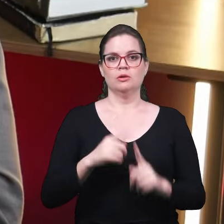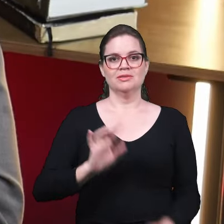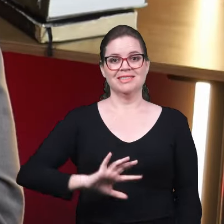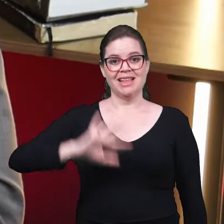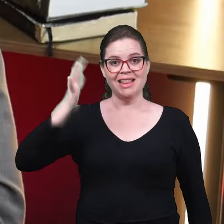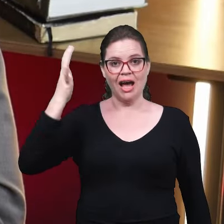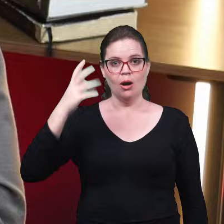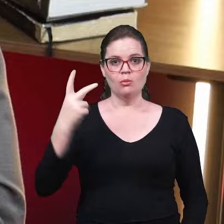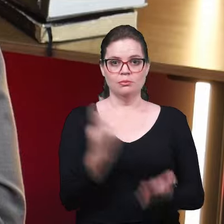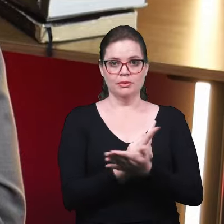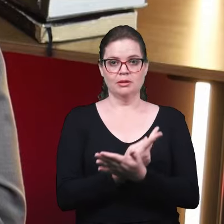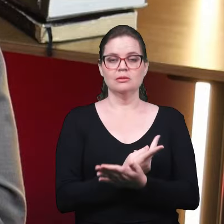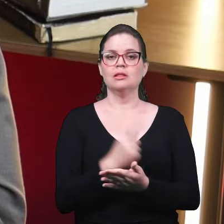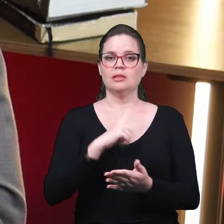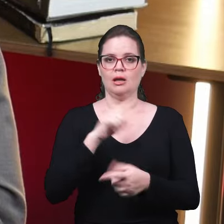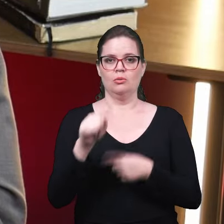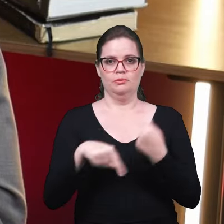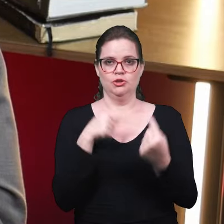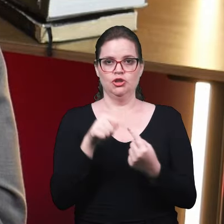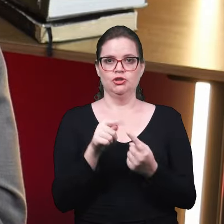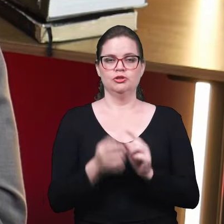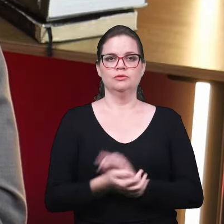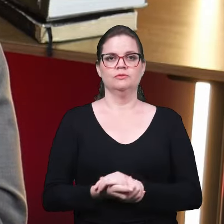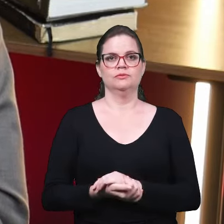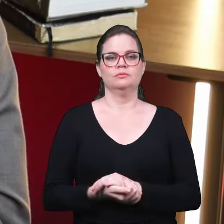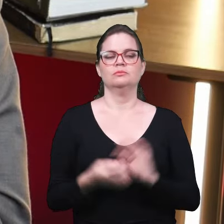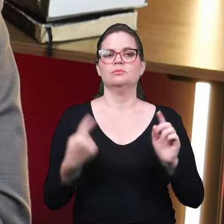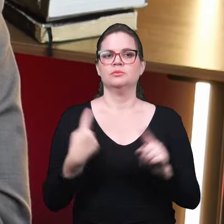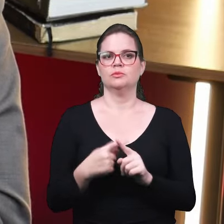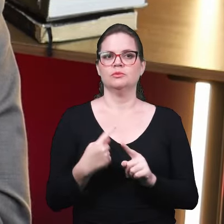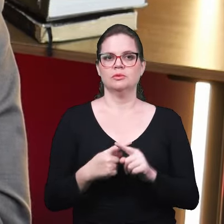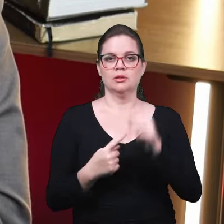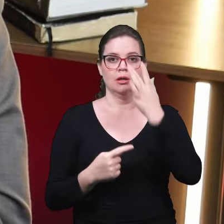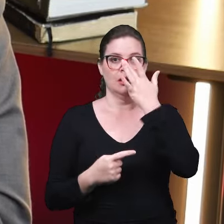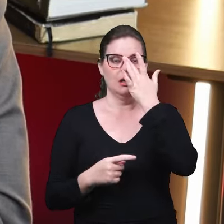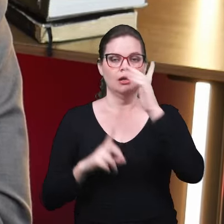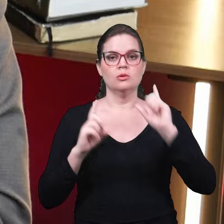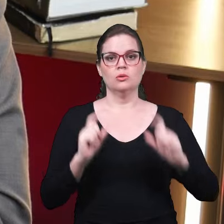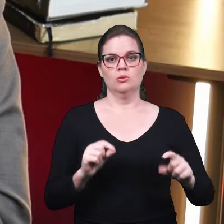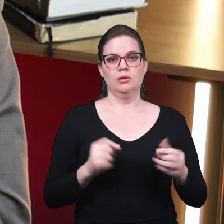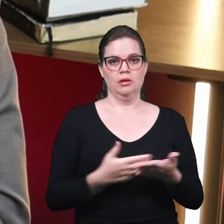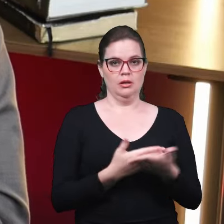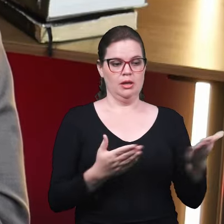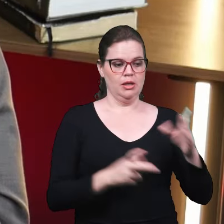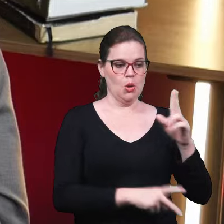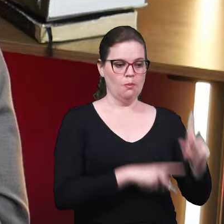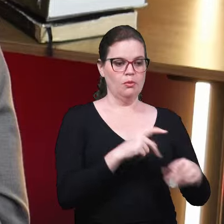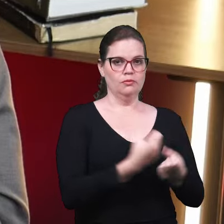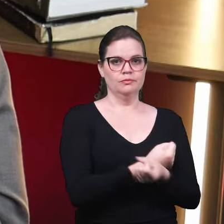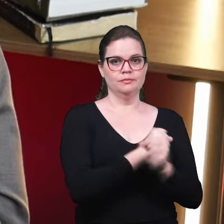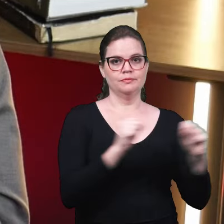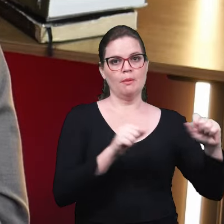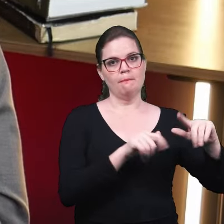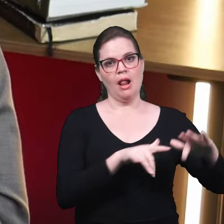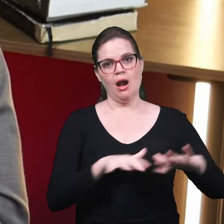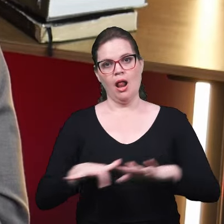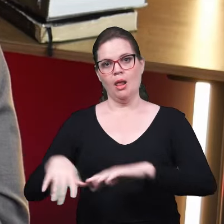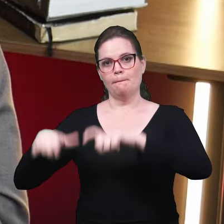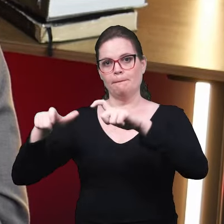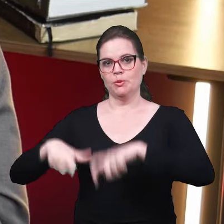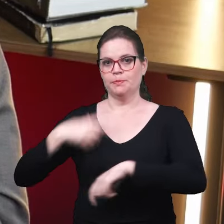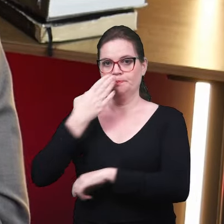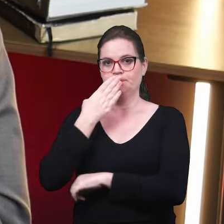de Deus, eles têm um objetivo. Sim. Porque eram levar o povo para a terra prometida, né? Justamente. E